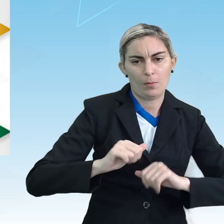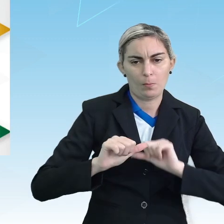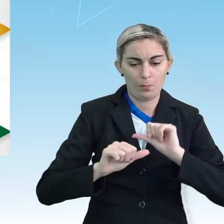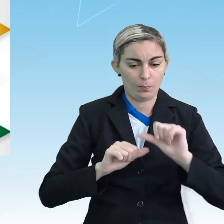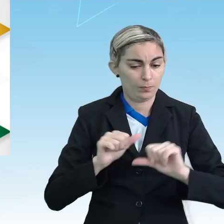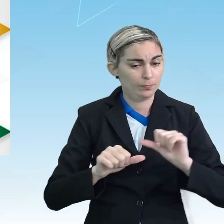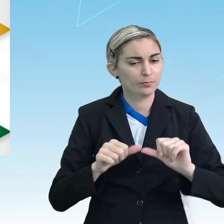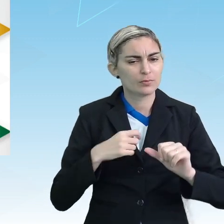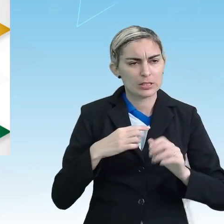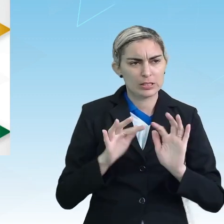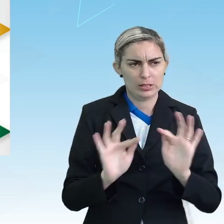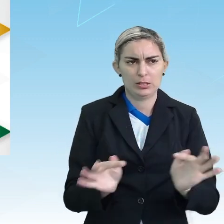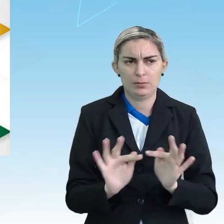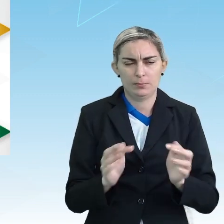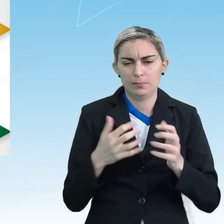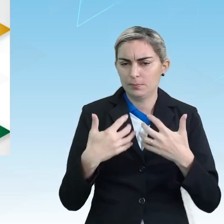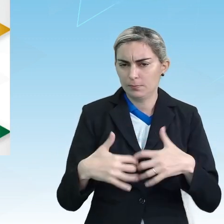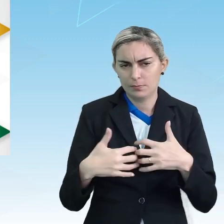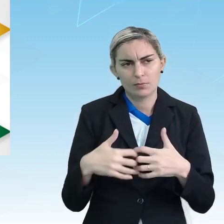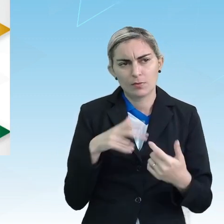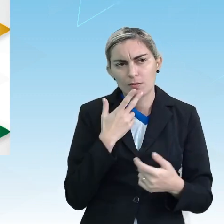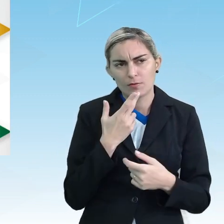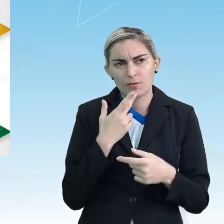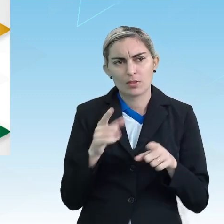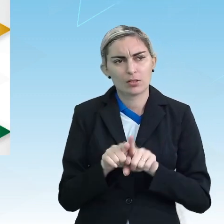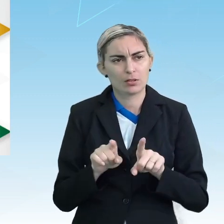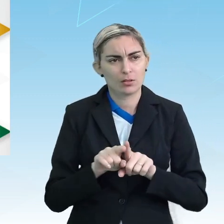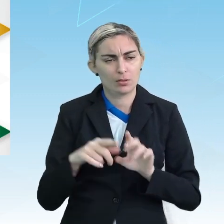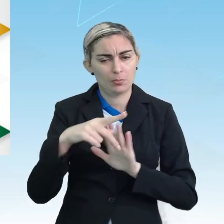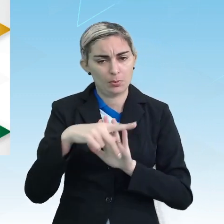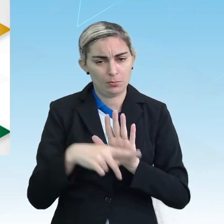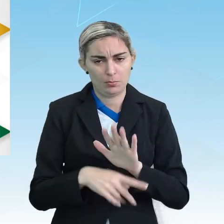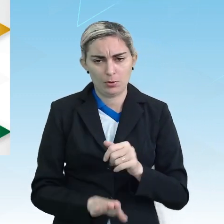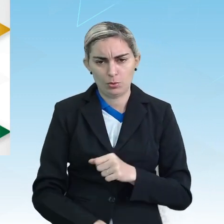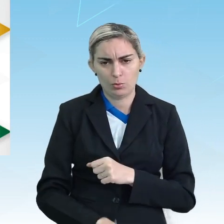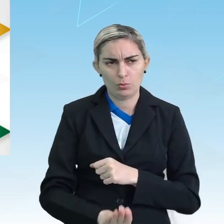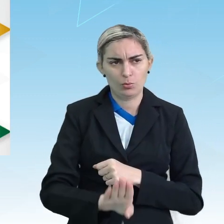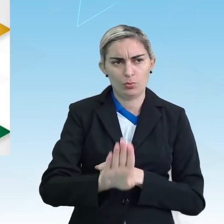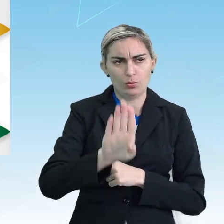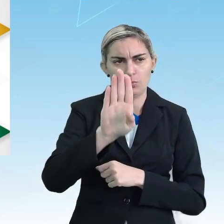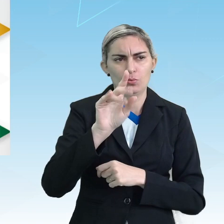simples, nada do que melhor falar também do plano inclinado.